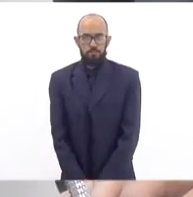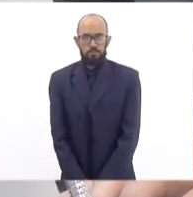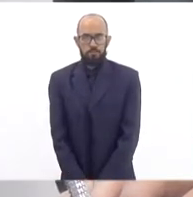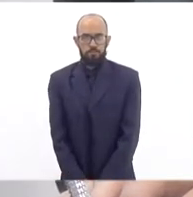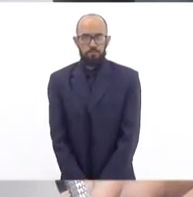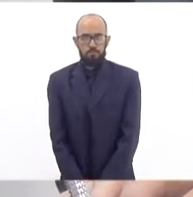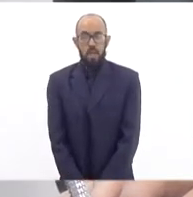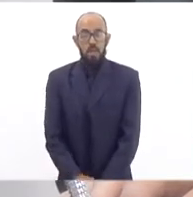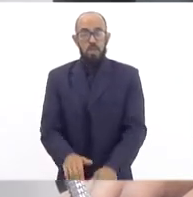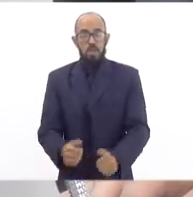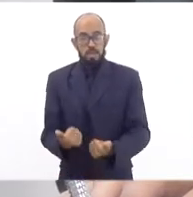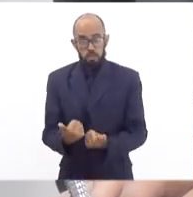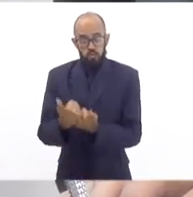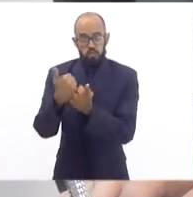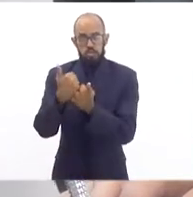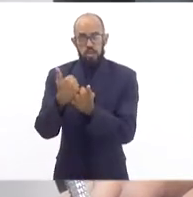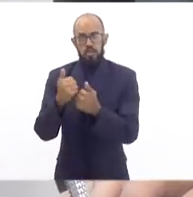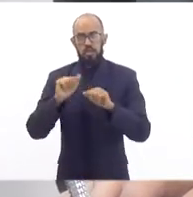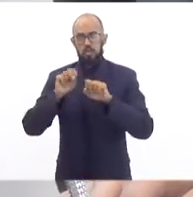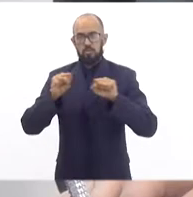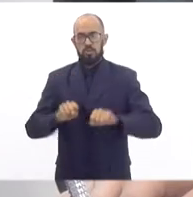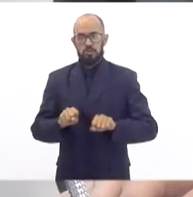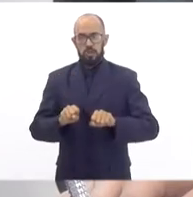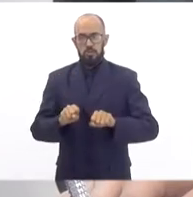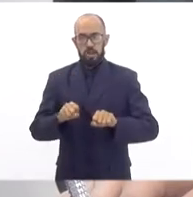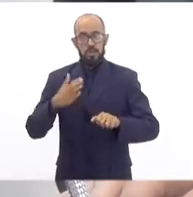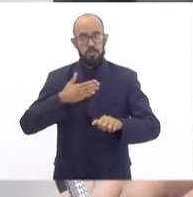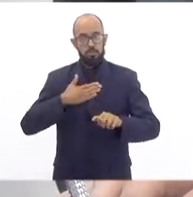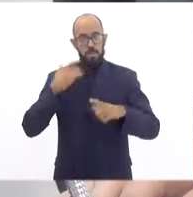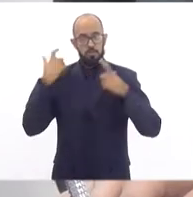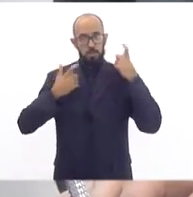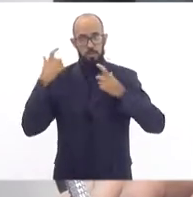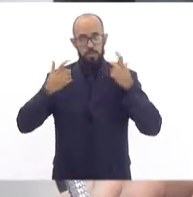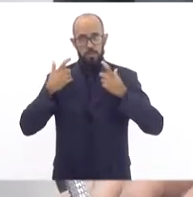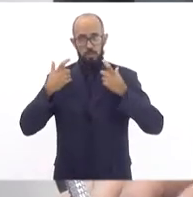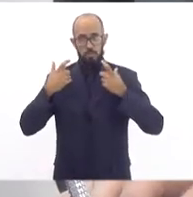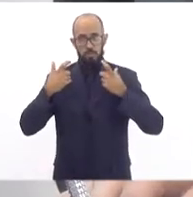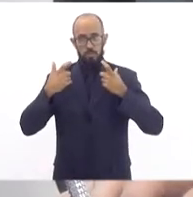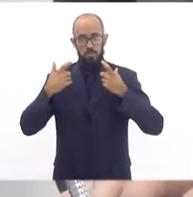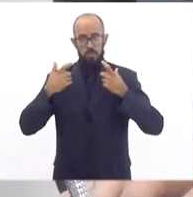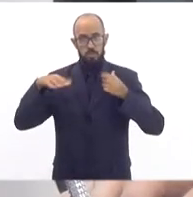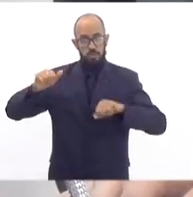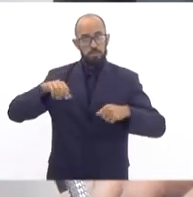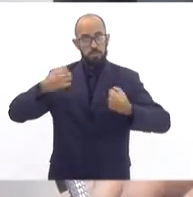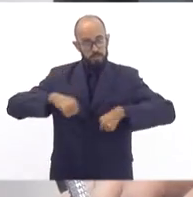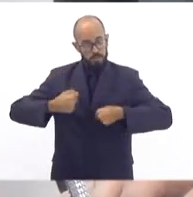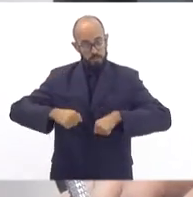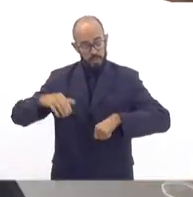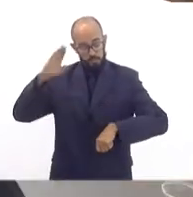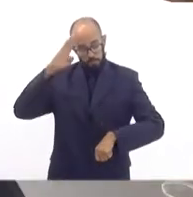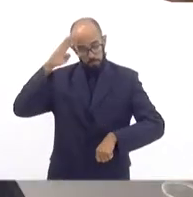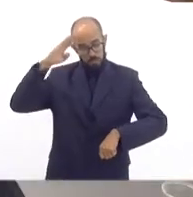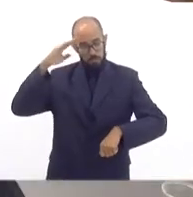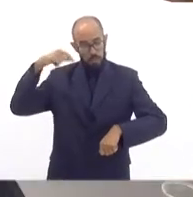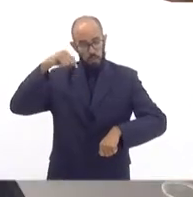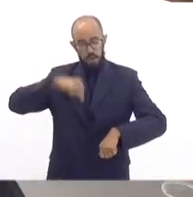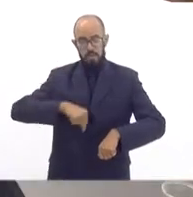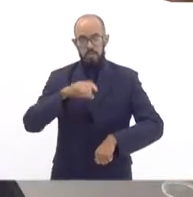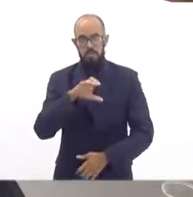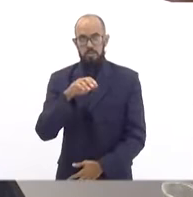sistema. Então, eu tenho essa preocupação e acho que essa preocupação tem que ser uma questão prioritária aqui dessa Comissão Parlamentar de